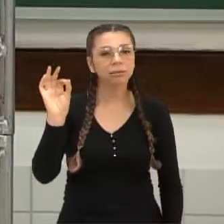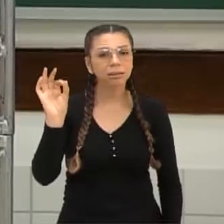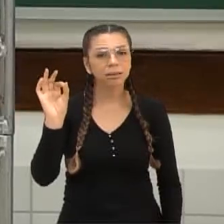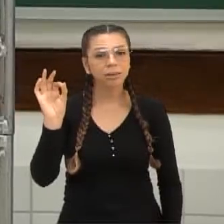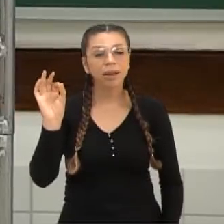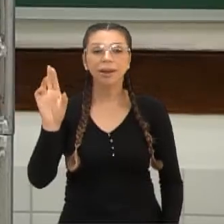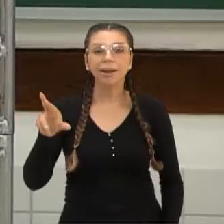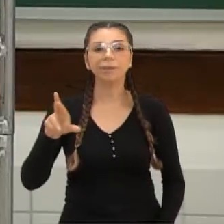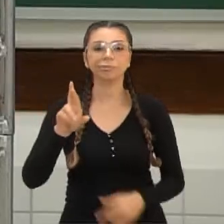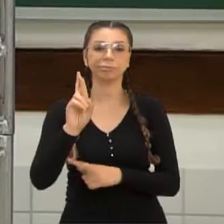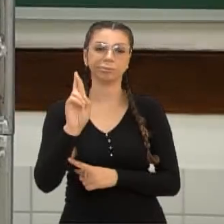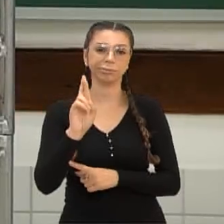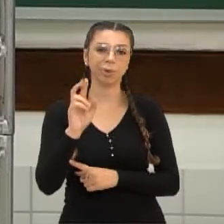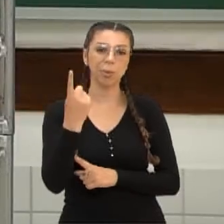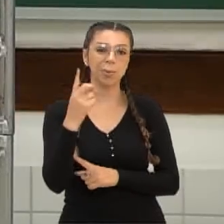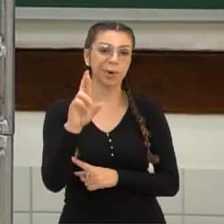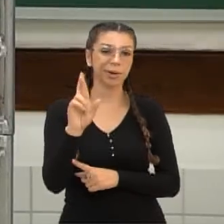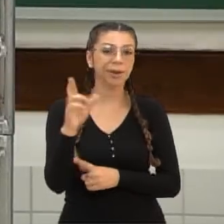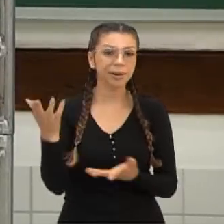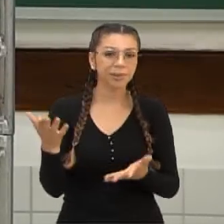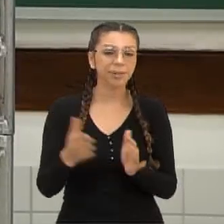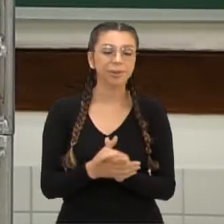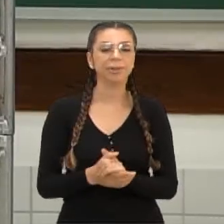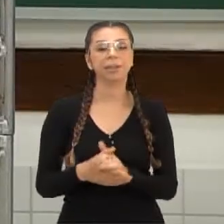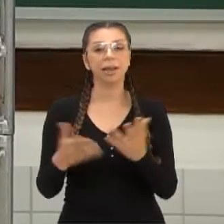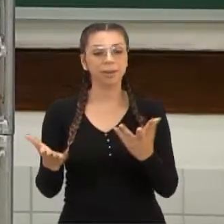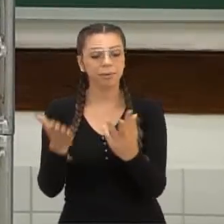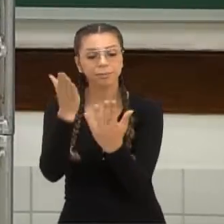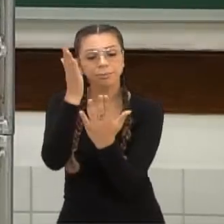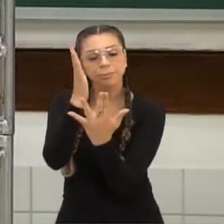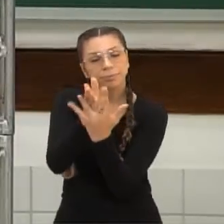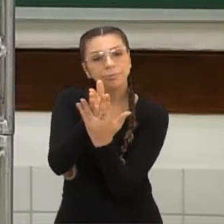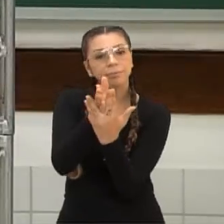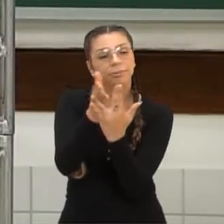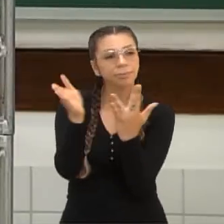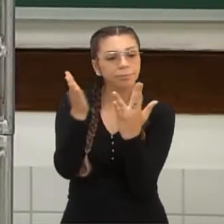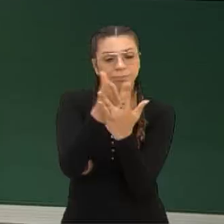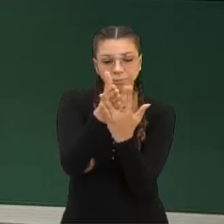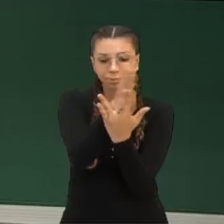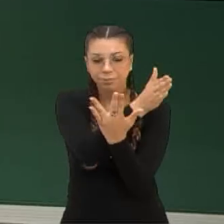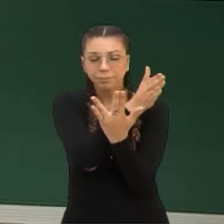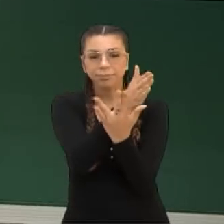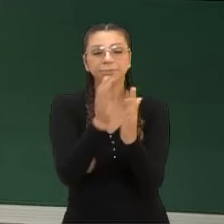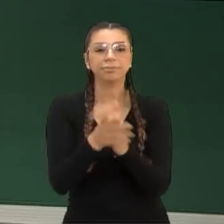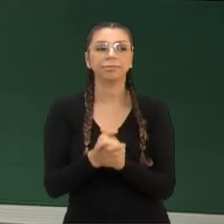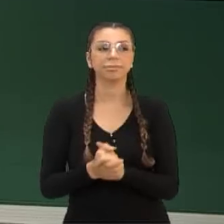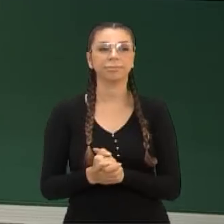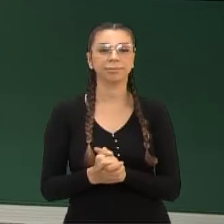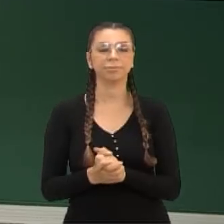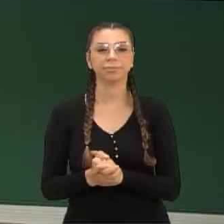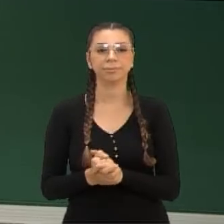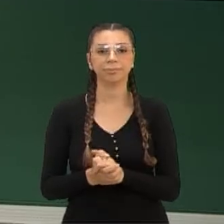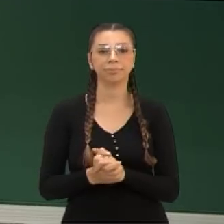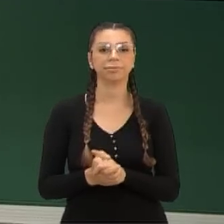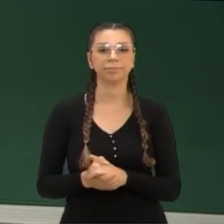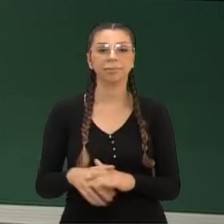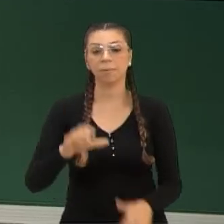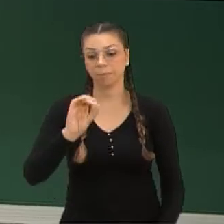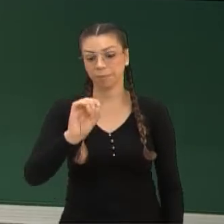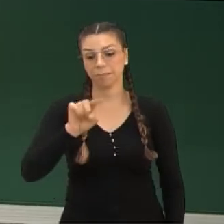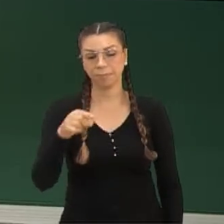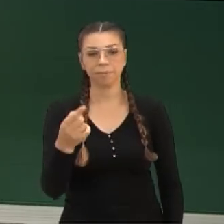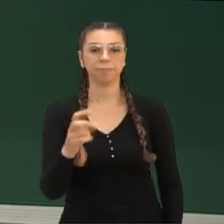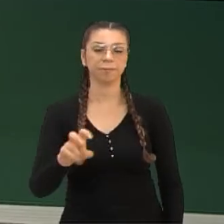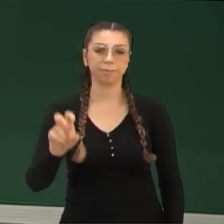faz R$1, certo? Então, é metade. Metade de 4 é 2, então é